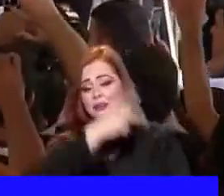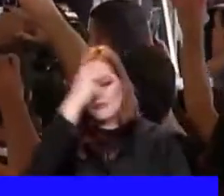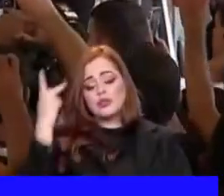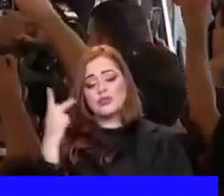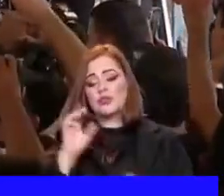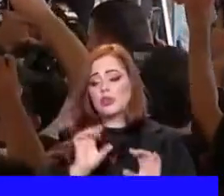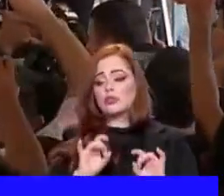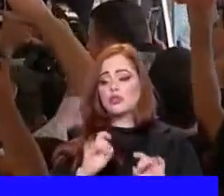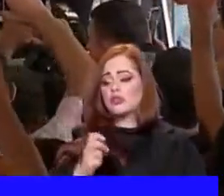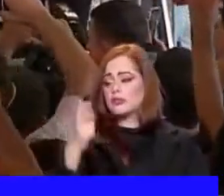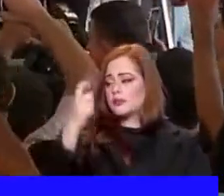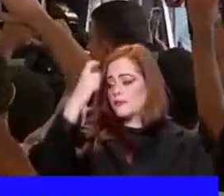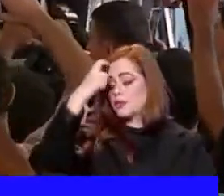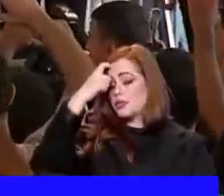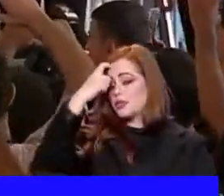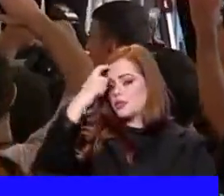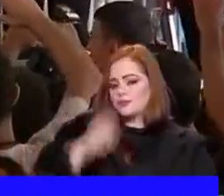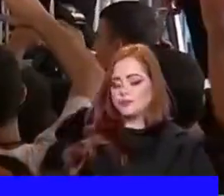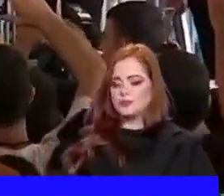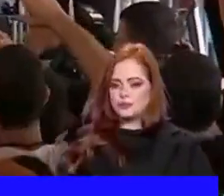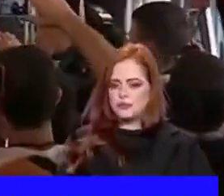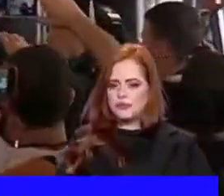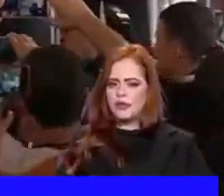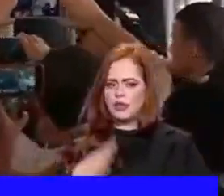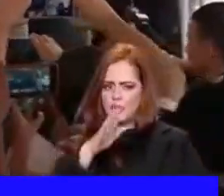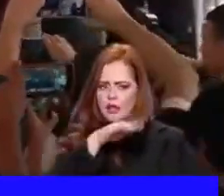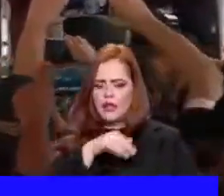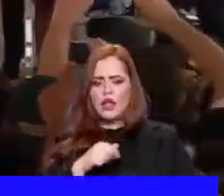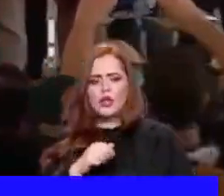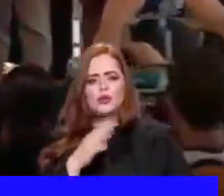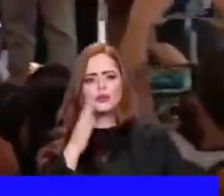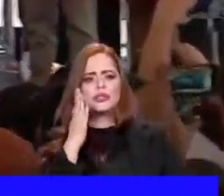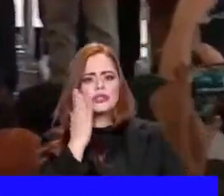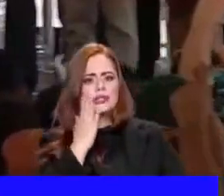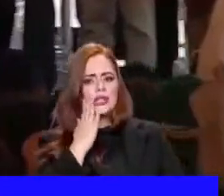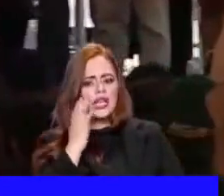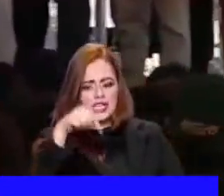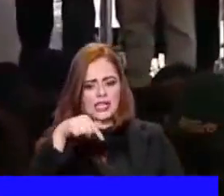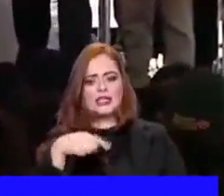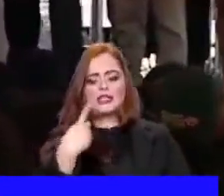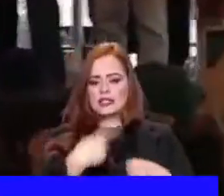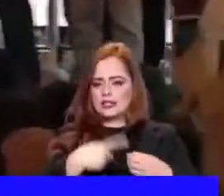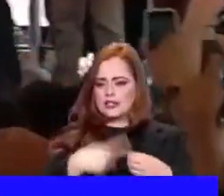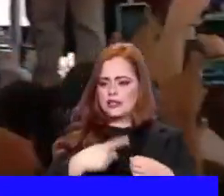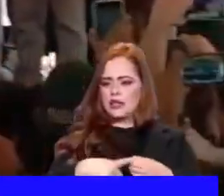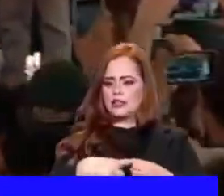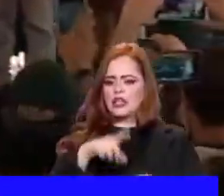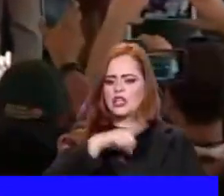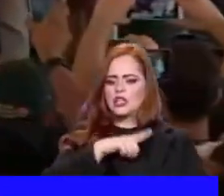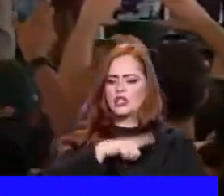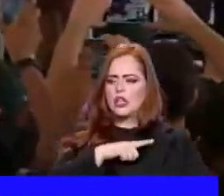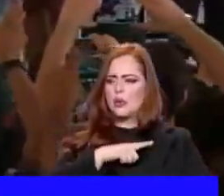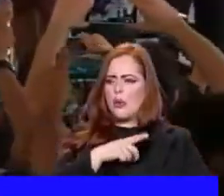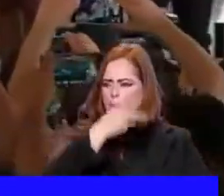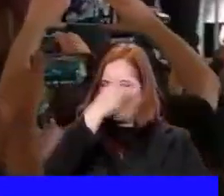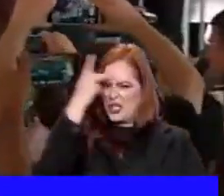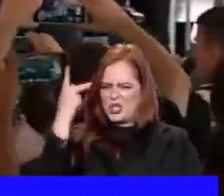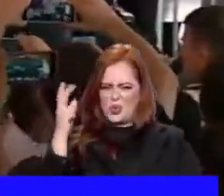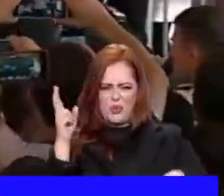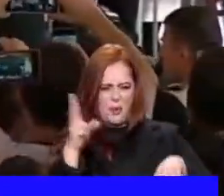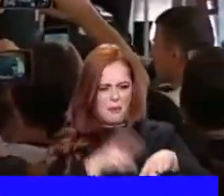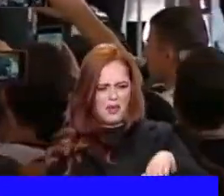experiência. E eu fiquei sabendo, Helder, que aqui nessa cidade tinha um cara que foi preso porque disse que ia me